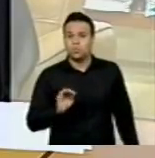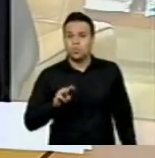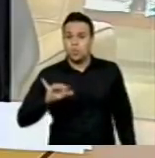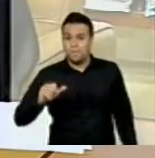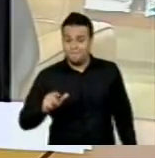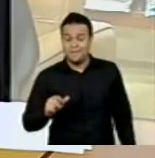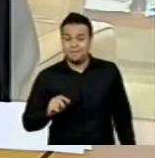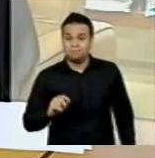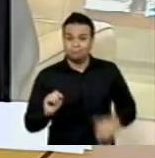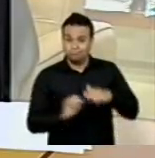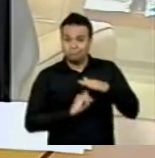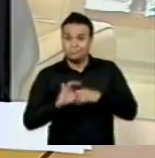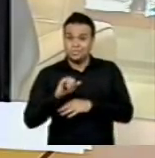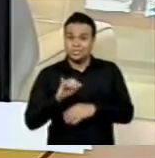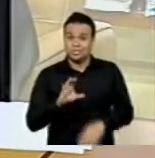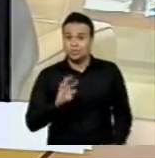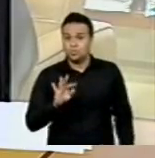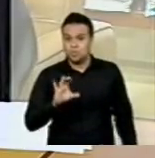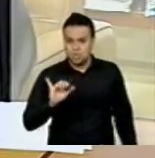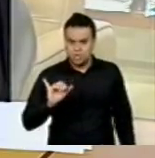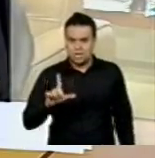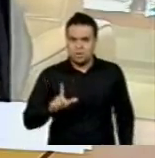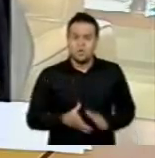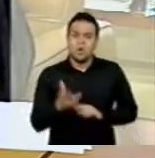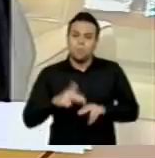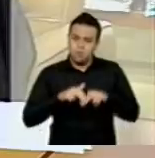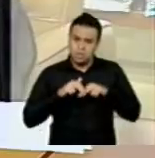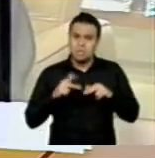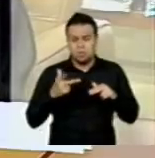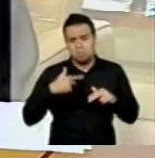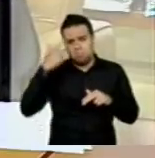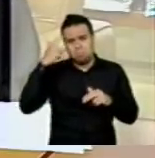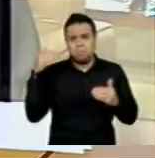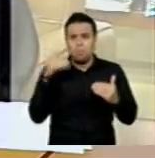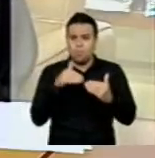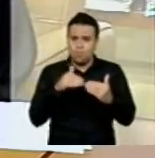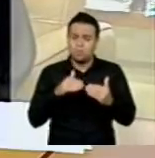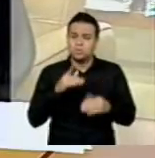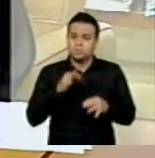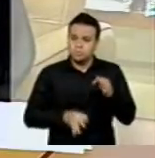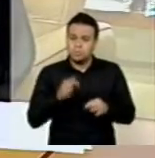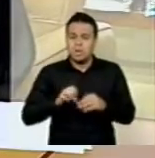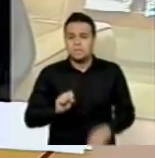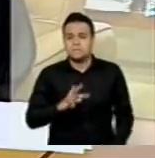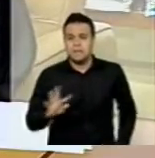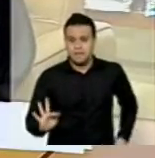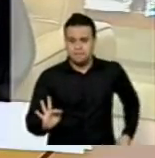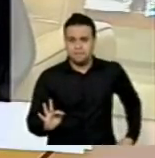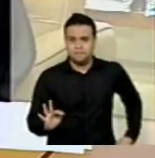E, nesse sentido, portanto, me parece que é condizente com a jurisprudência do Supremo Tribunal